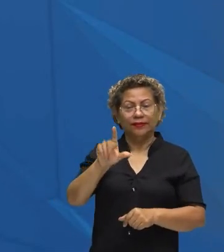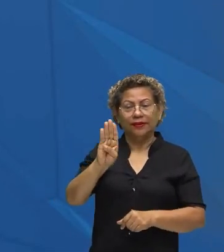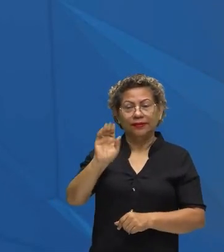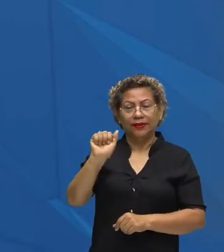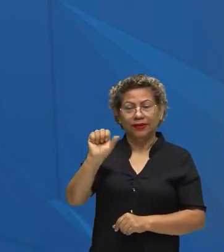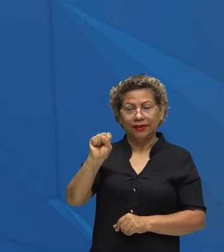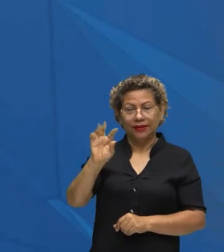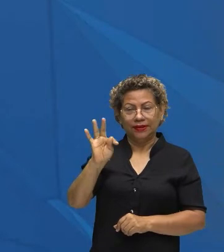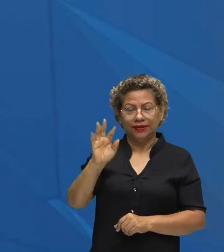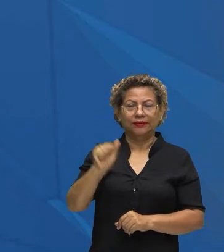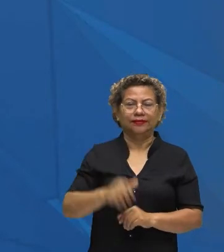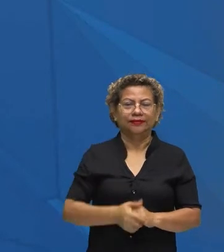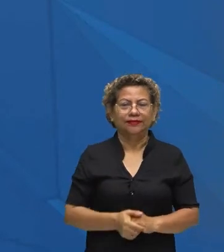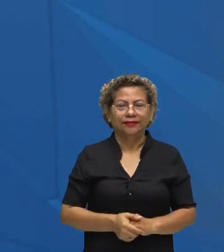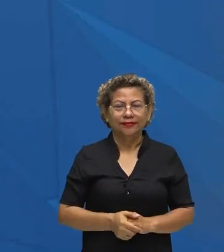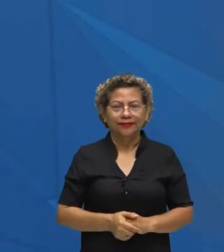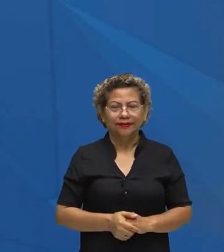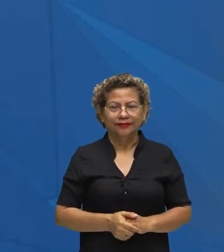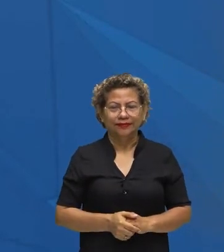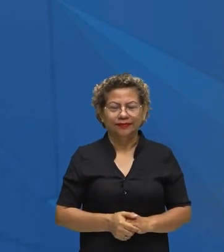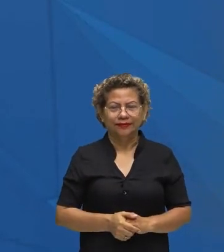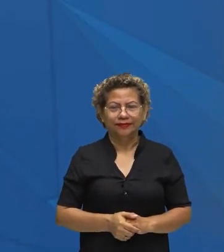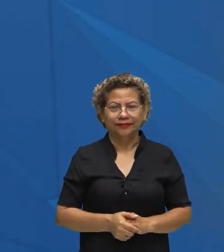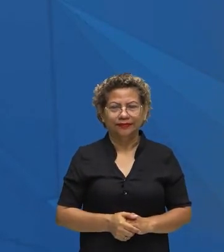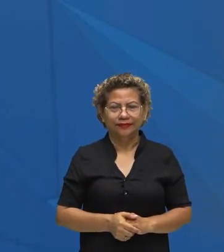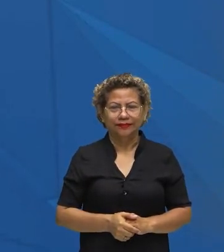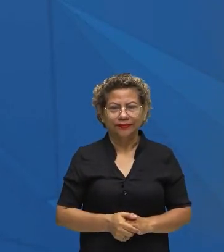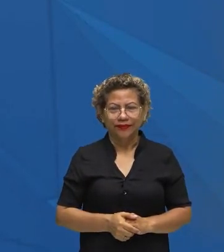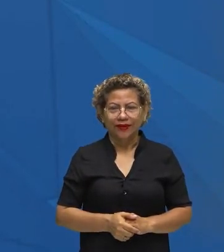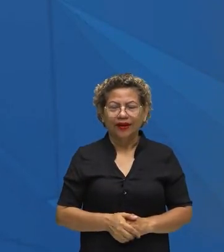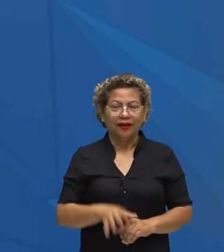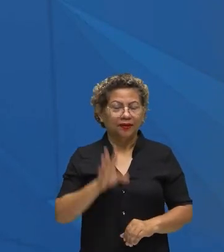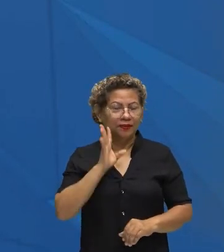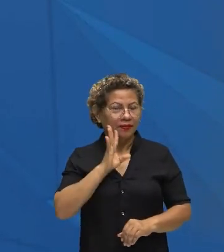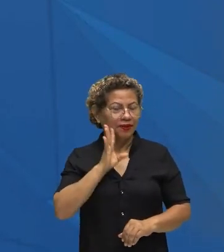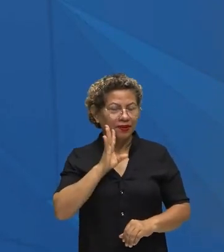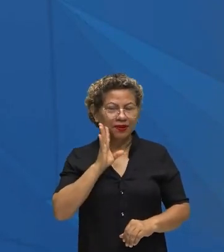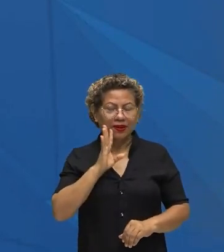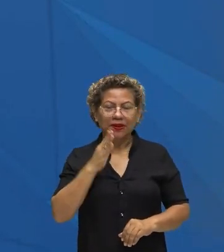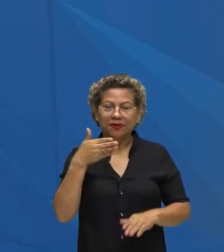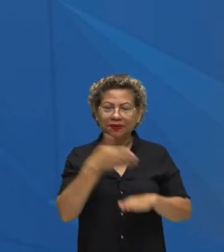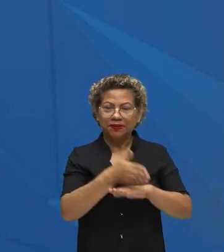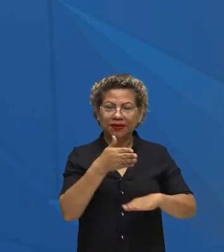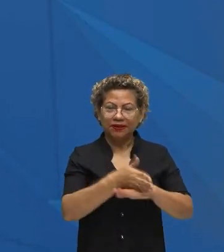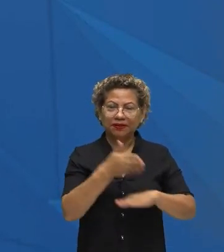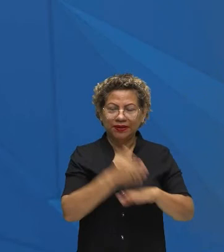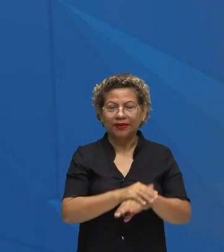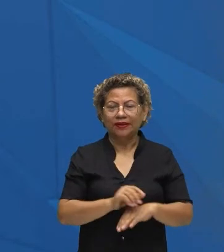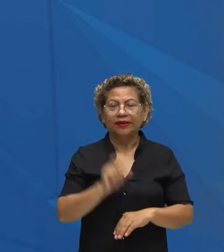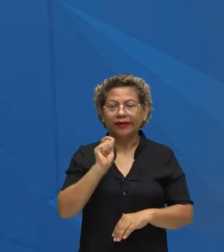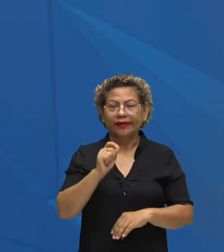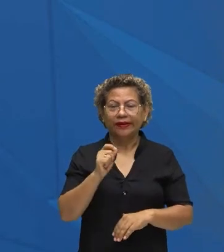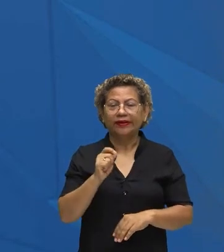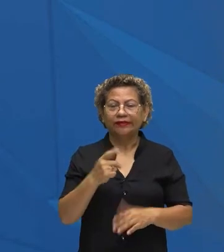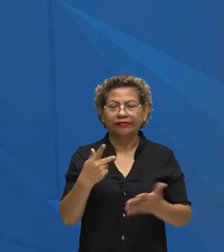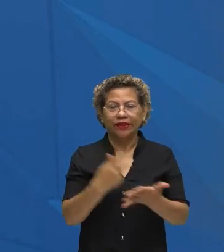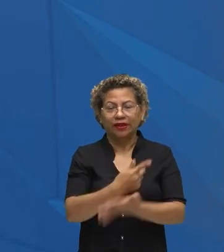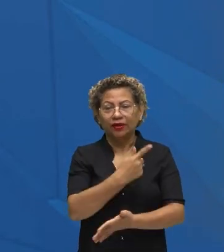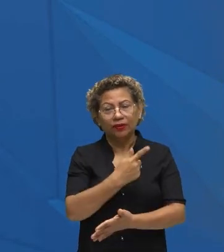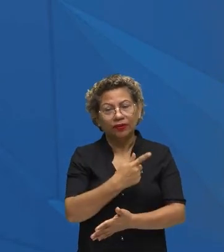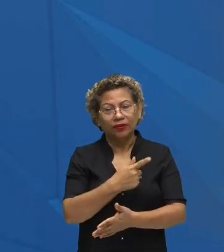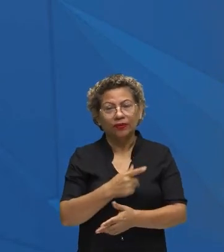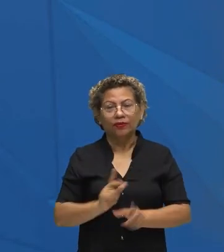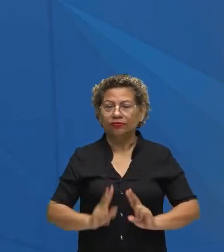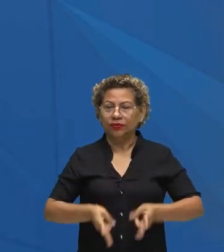no caderno, ou então que preencheu aí no chat, tá bom? Gostei de ver a participação. Quem errou, continua no jogo e quem acertou tem uma